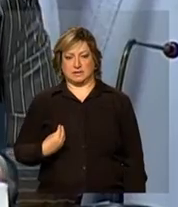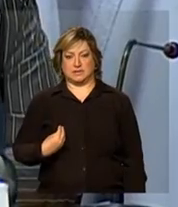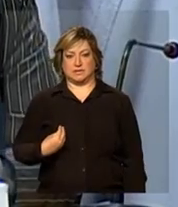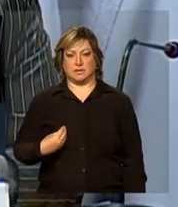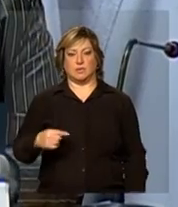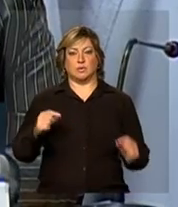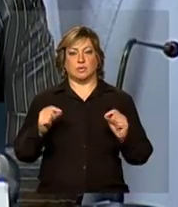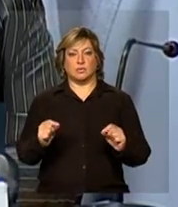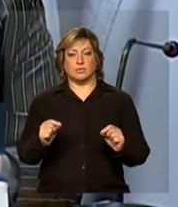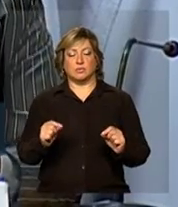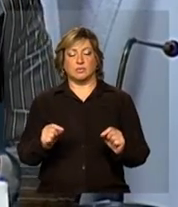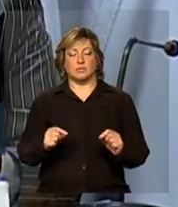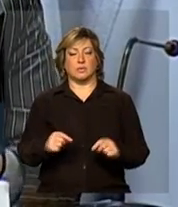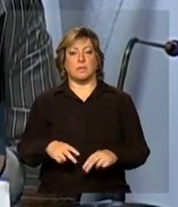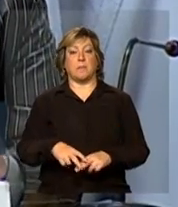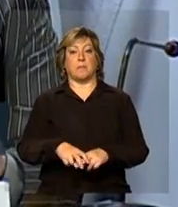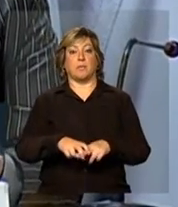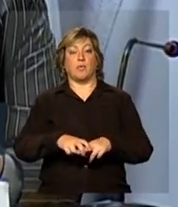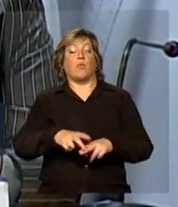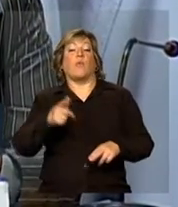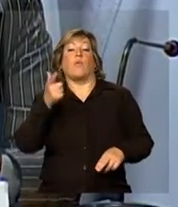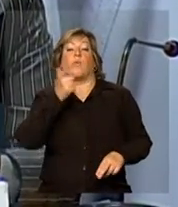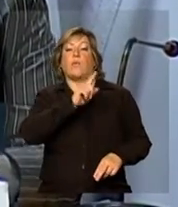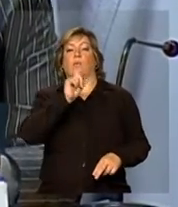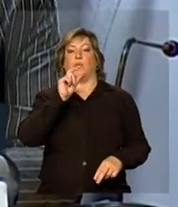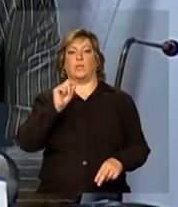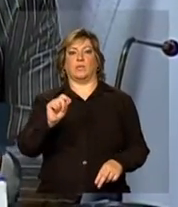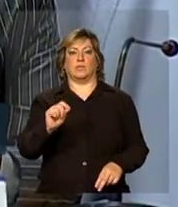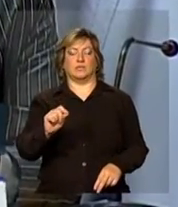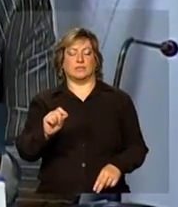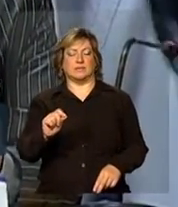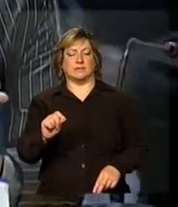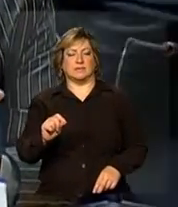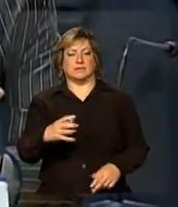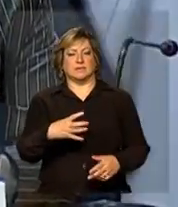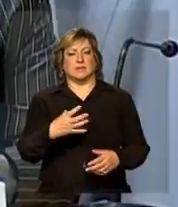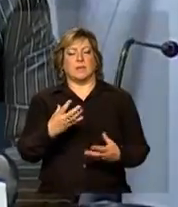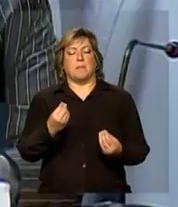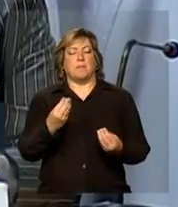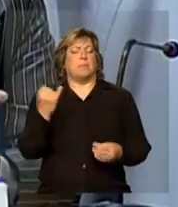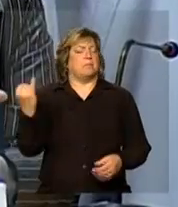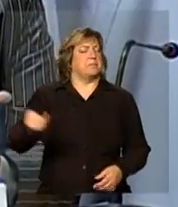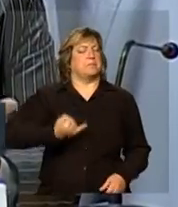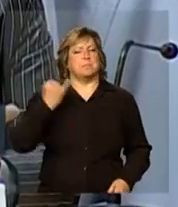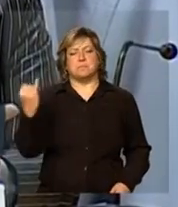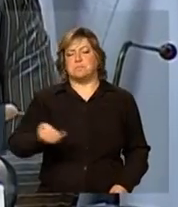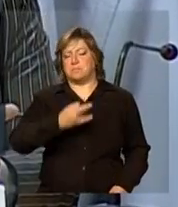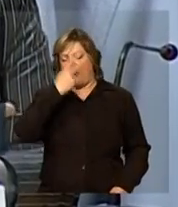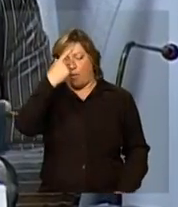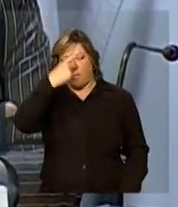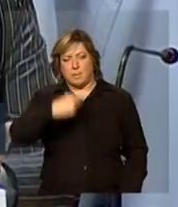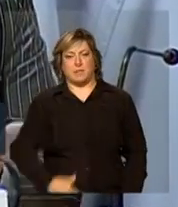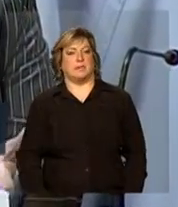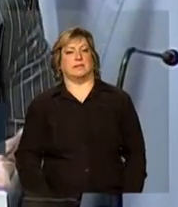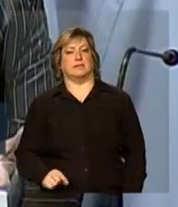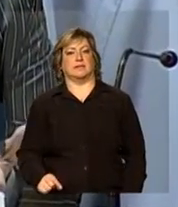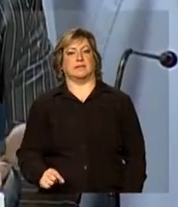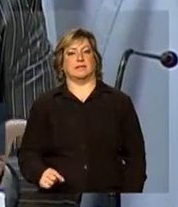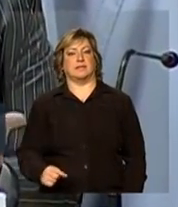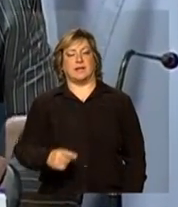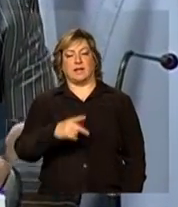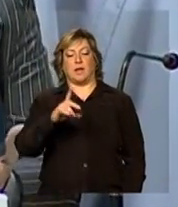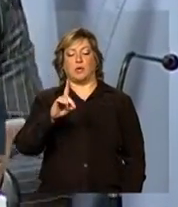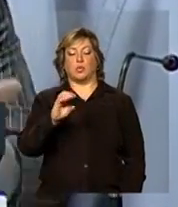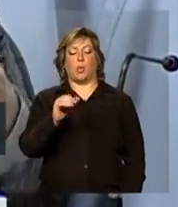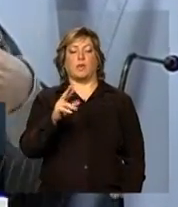função de um ato de alto da humanidade, um ato extremamente digno de um doador